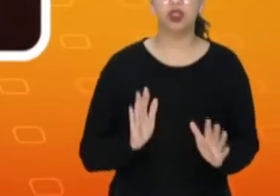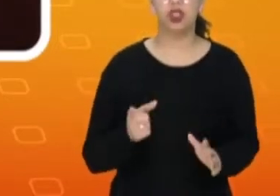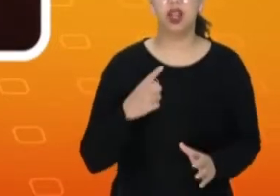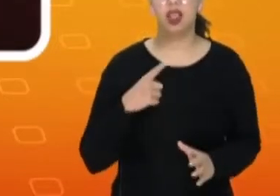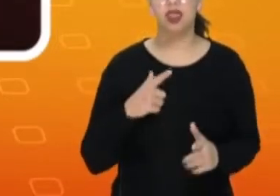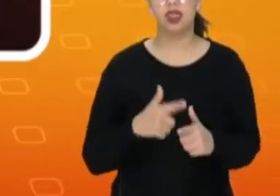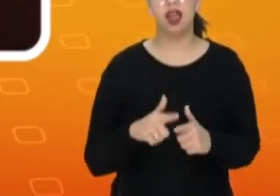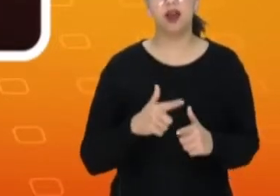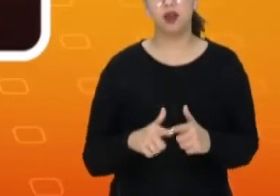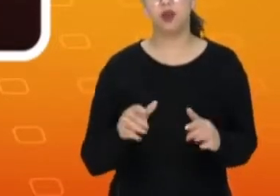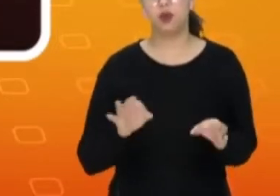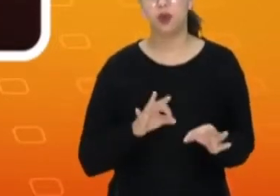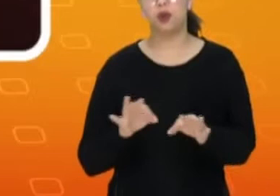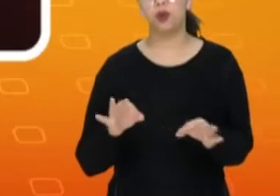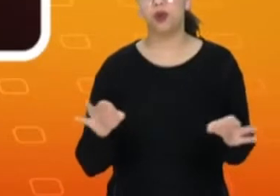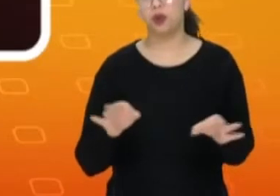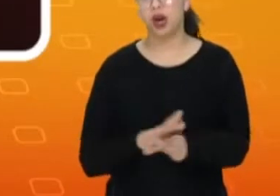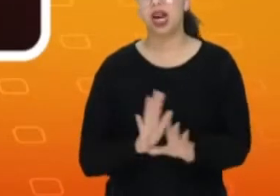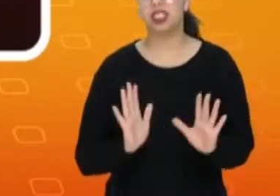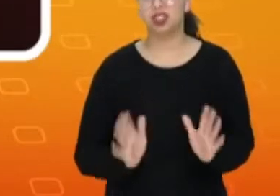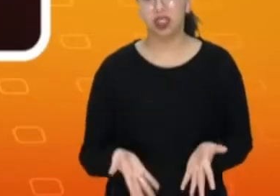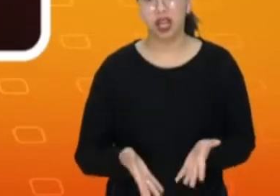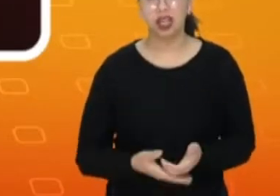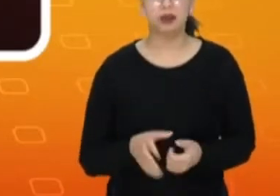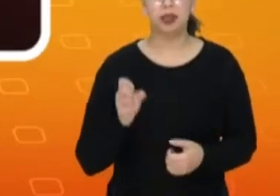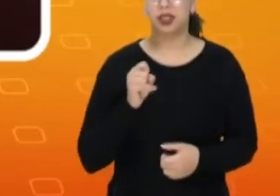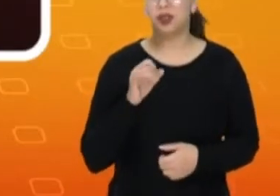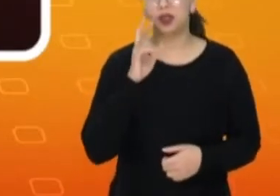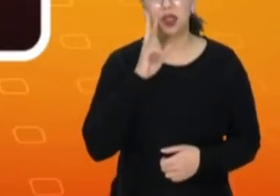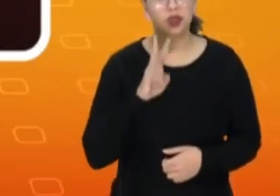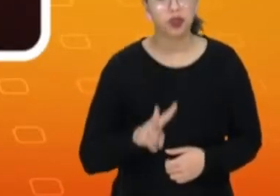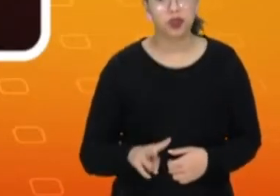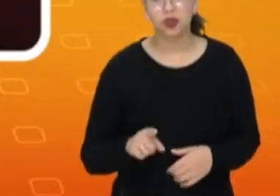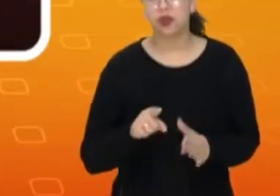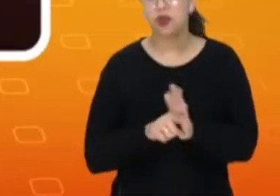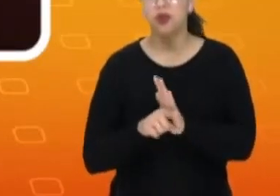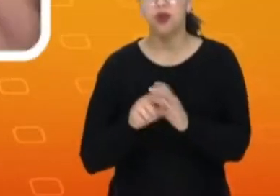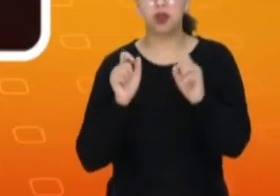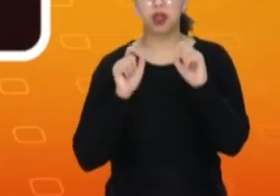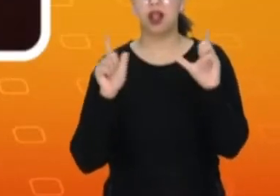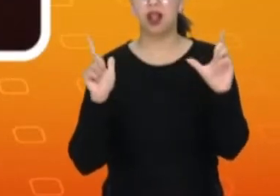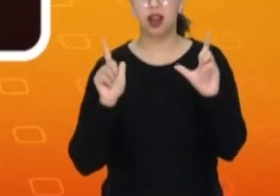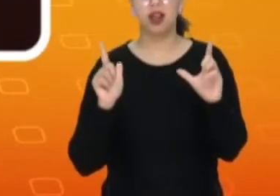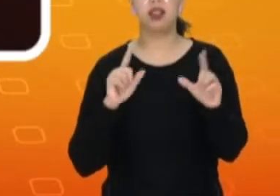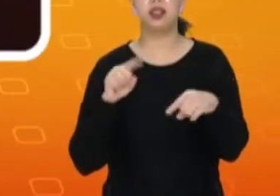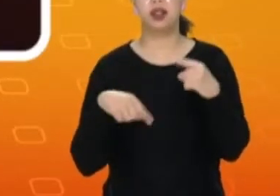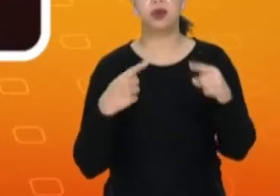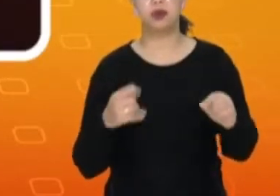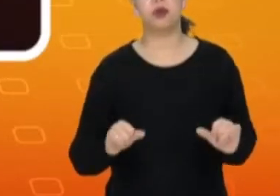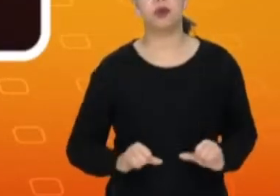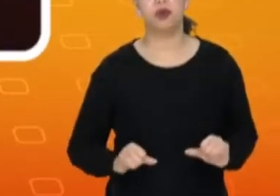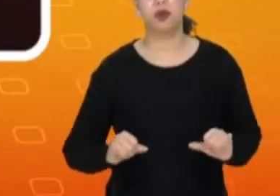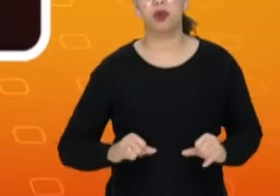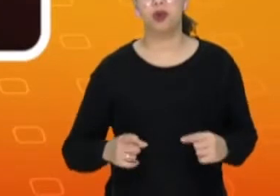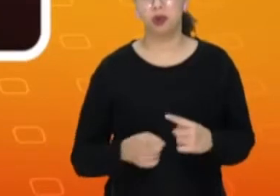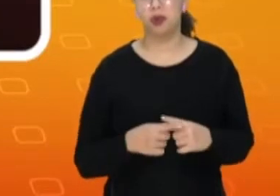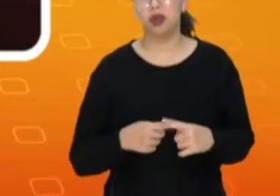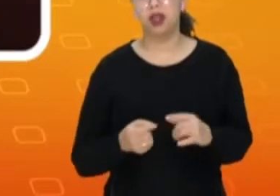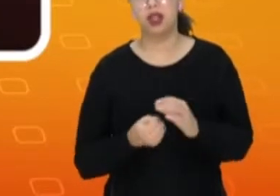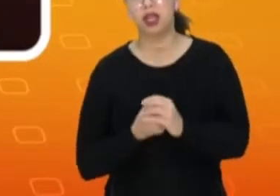você não tiver sempre olhando, você vai sofrer, que é a questão de duplicidade de conteúdo. Gestão do conteúdo propriamente